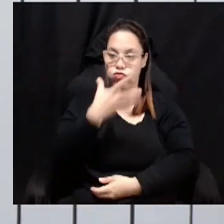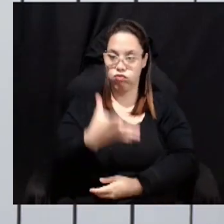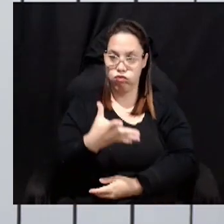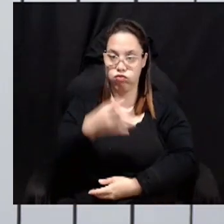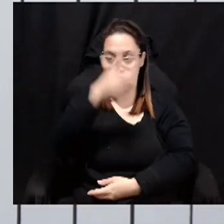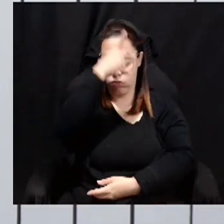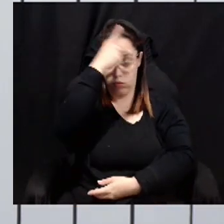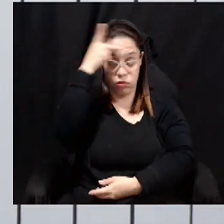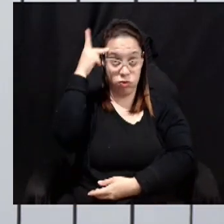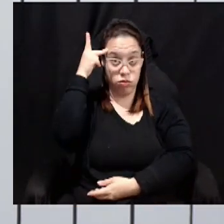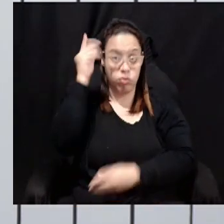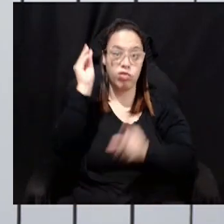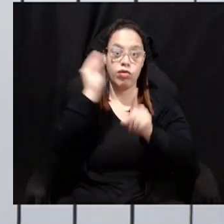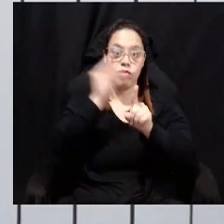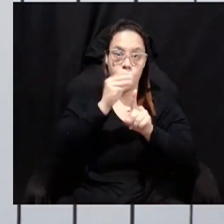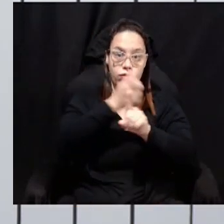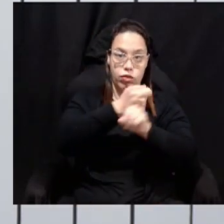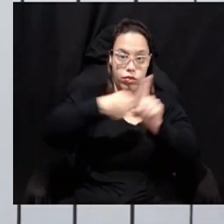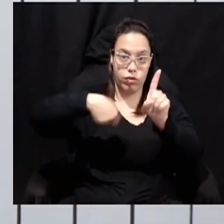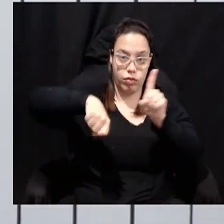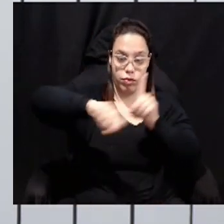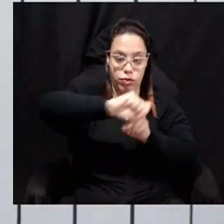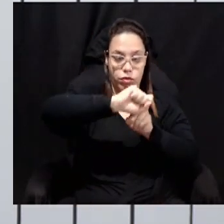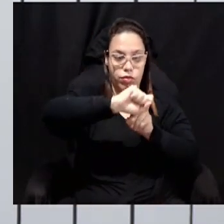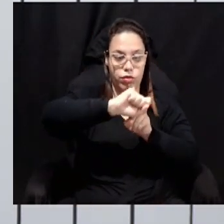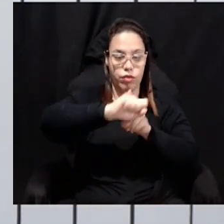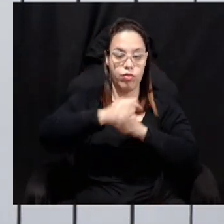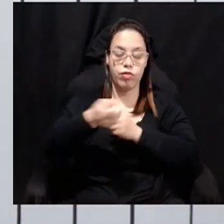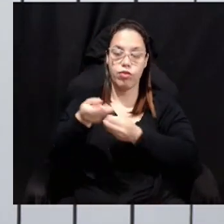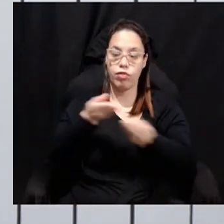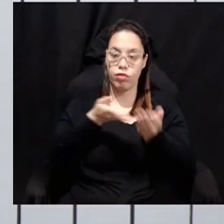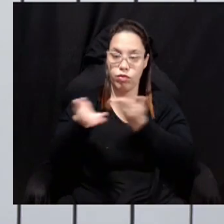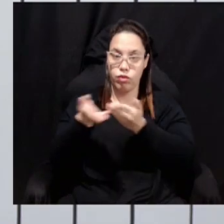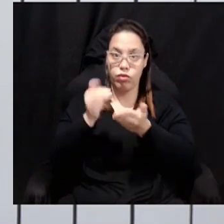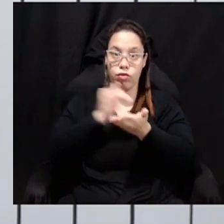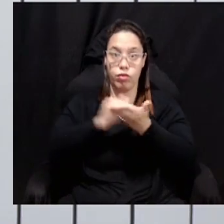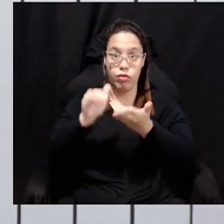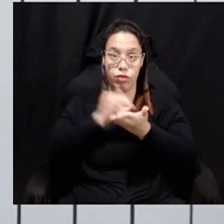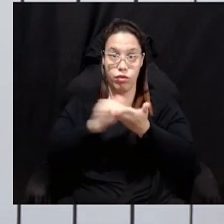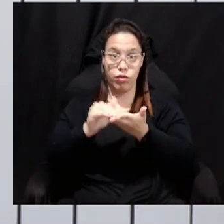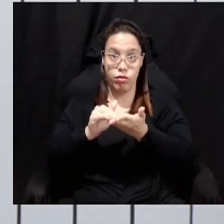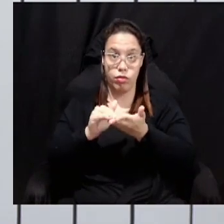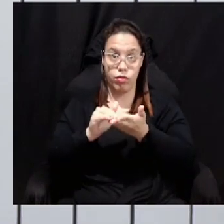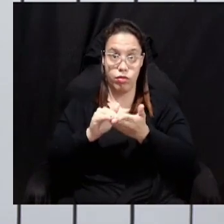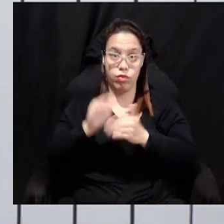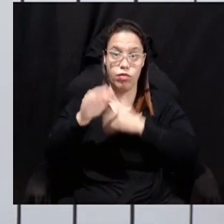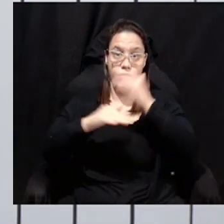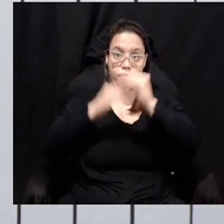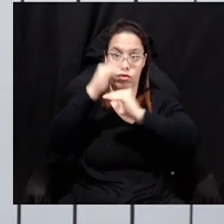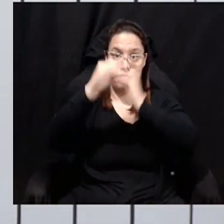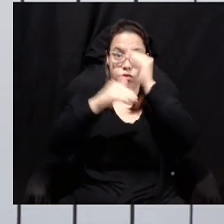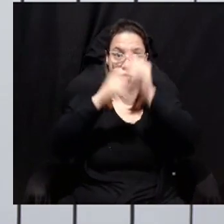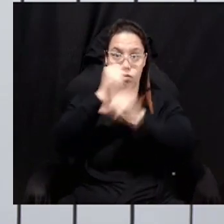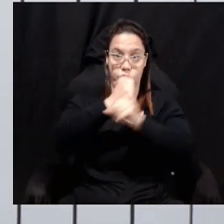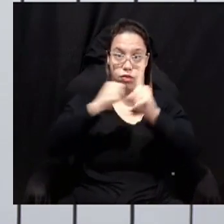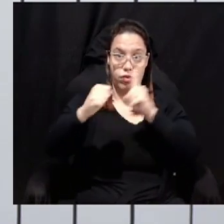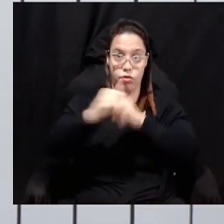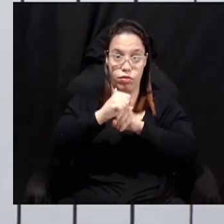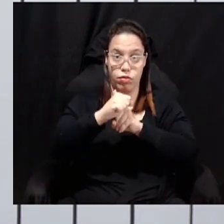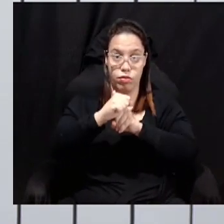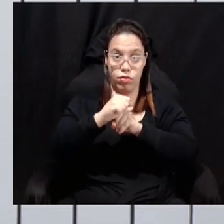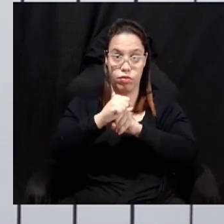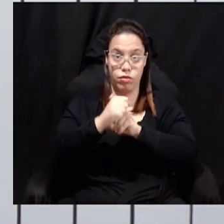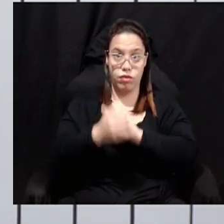de vulnerabilidade social. Coordenada pela Secretaria Municipal de Desenvolvimento e Assistência Social,